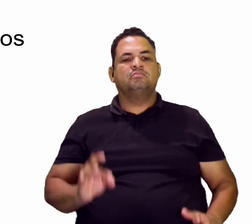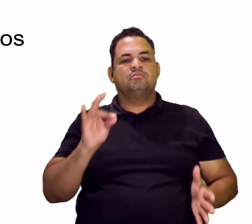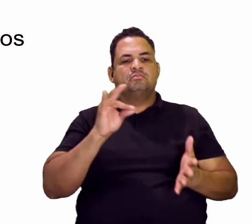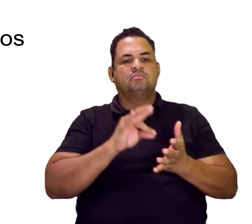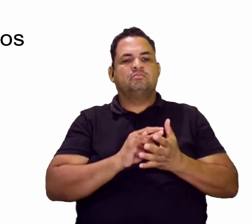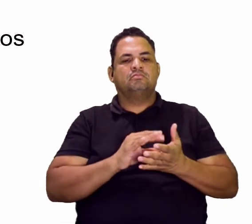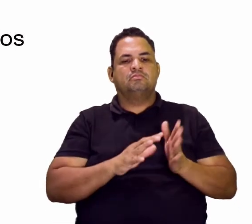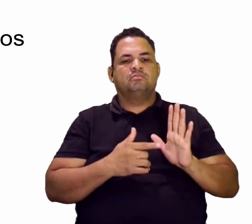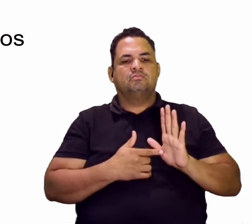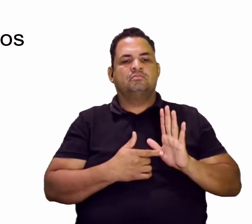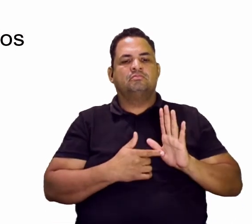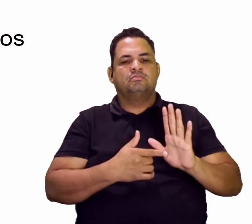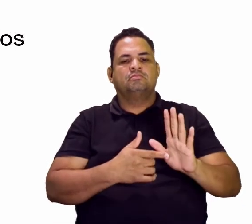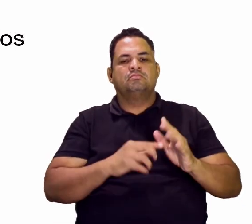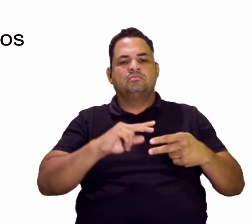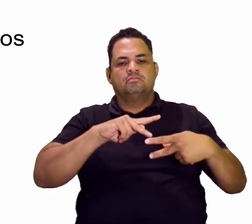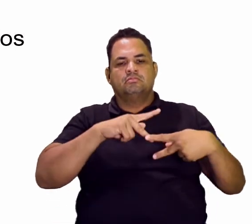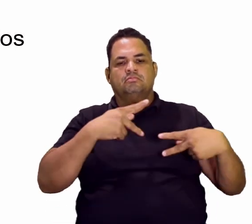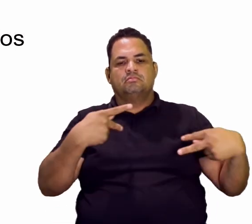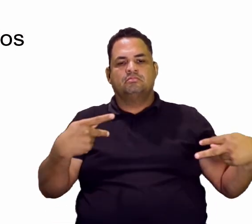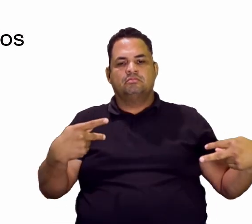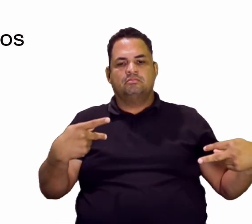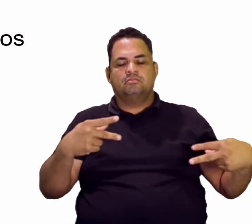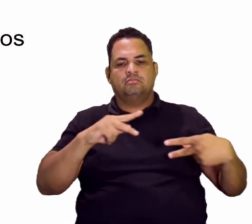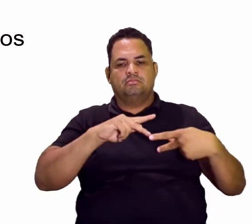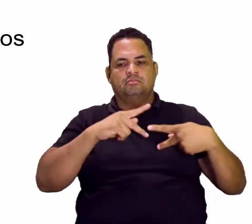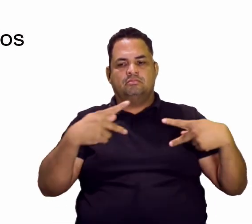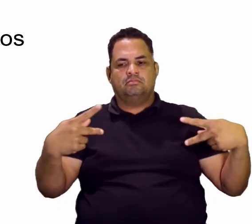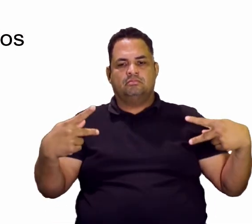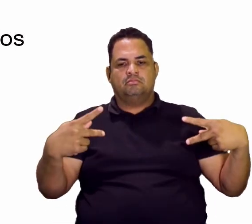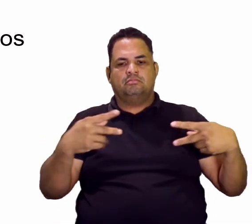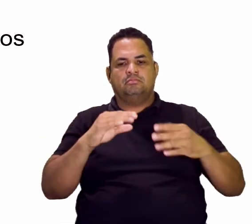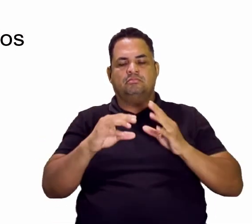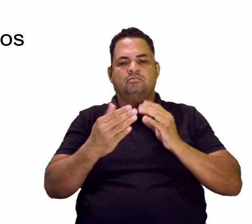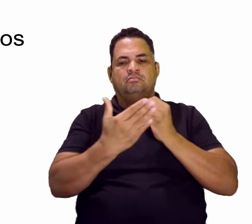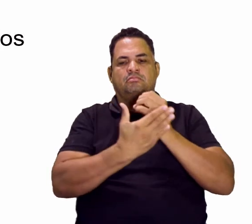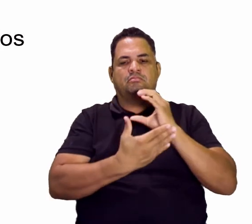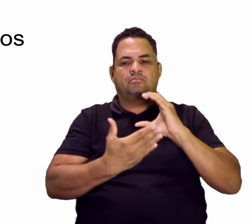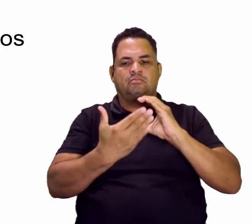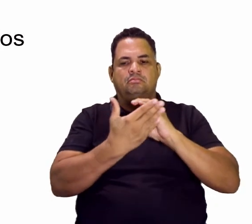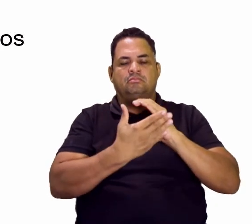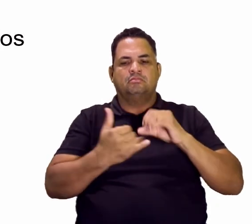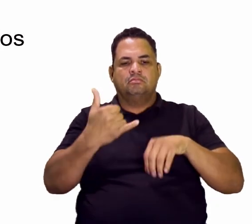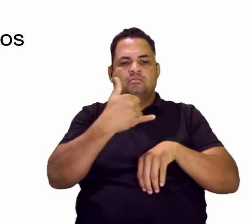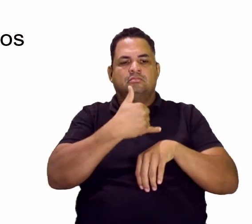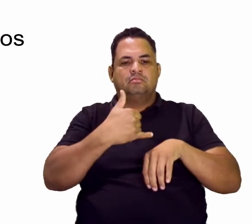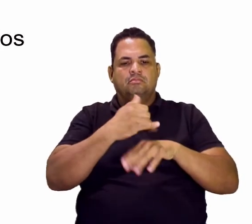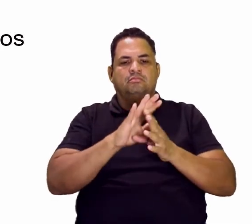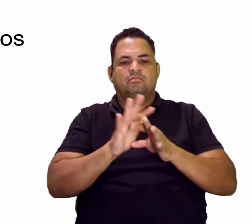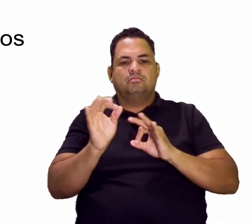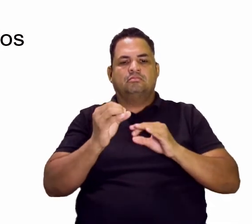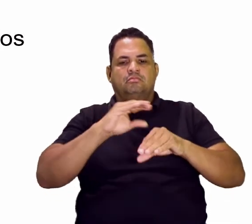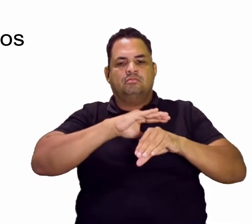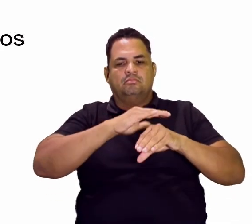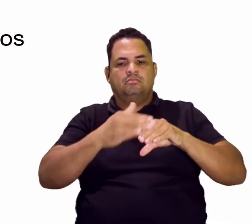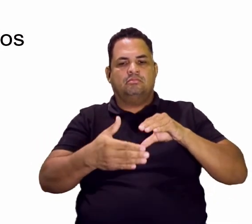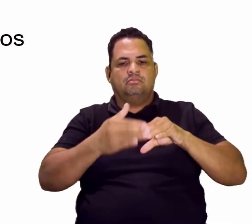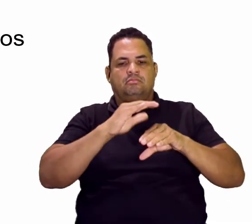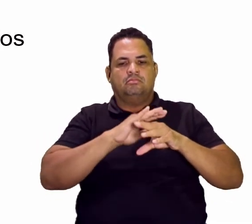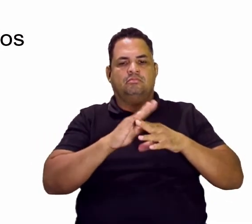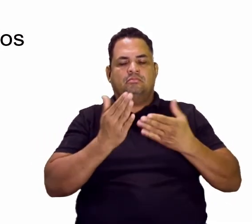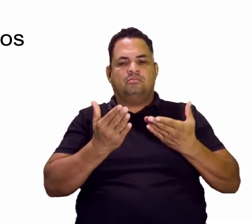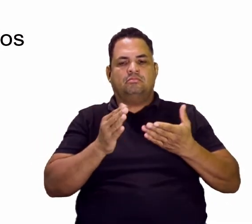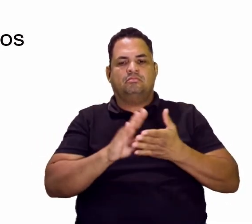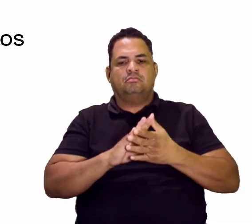verdadeira. A D. Apresentam proteínas, carboidratos e lipídios constituindo os envelopes